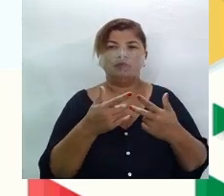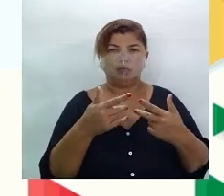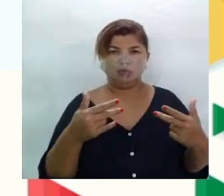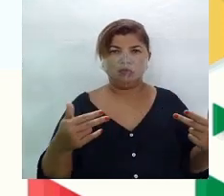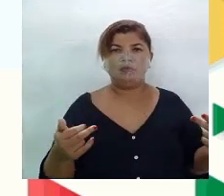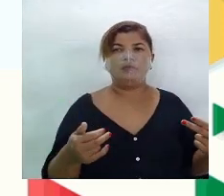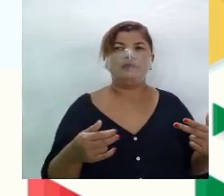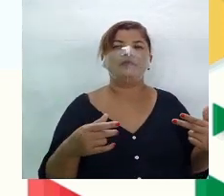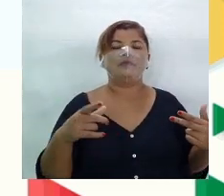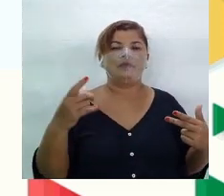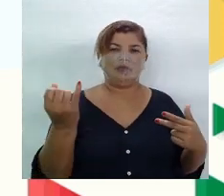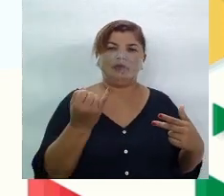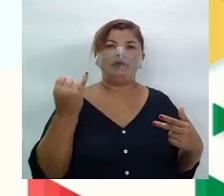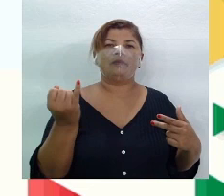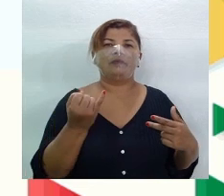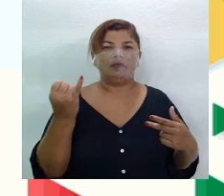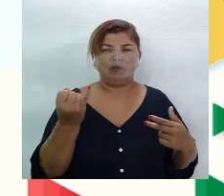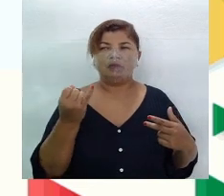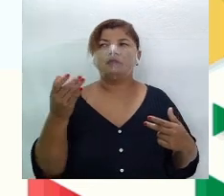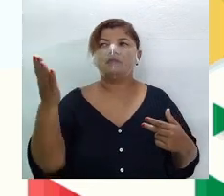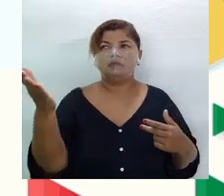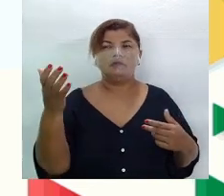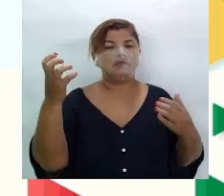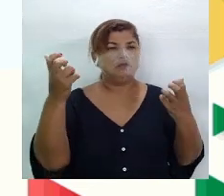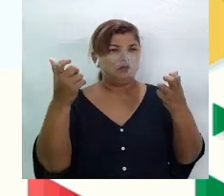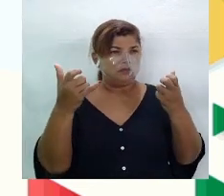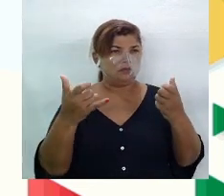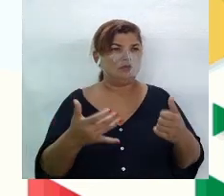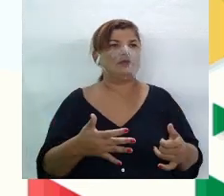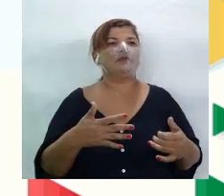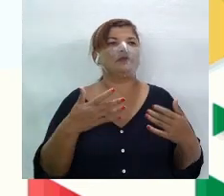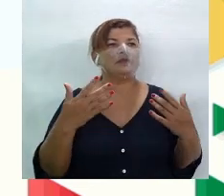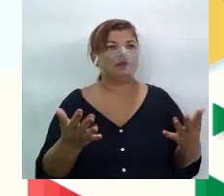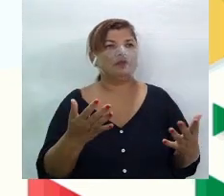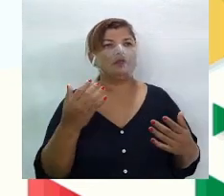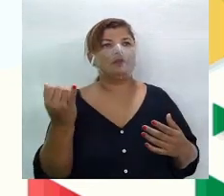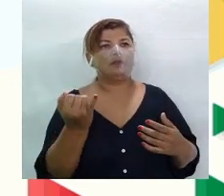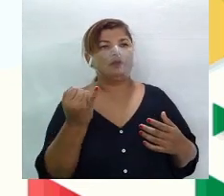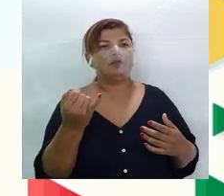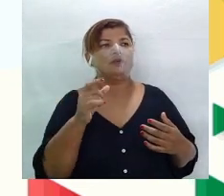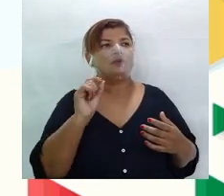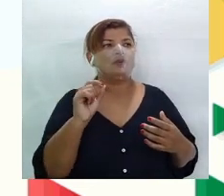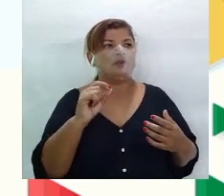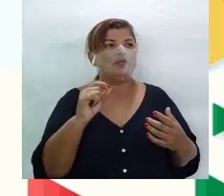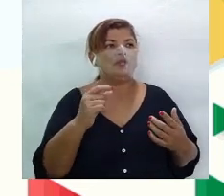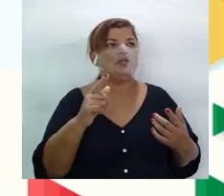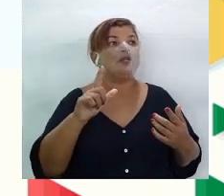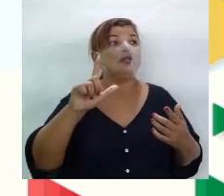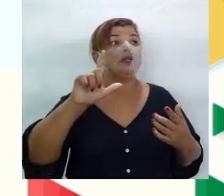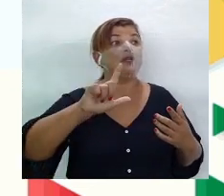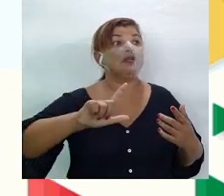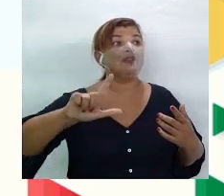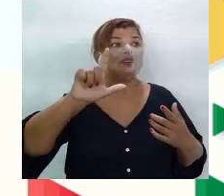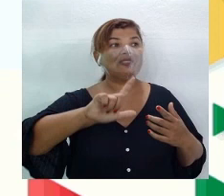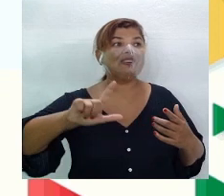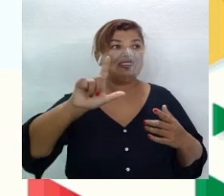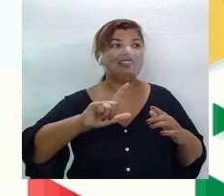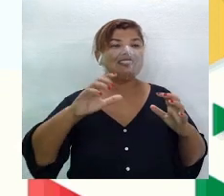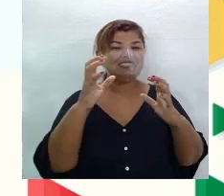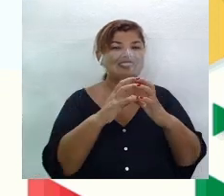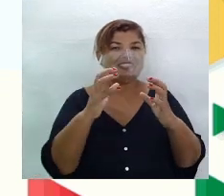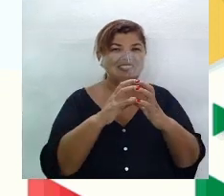salientar, importantíssima essa observação, professor Jamerson. É importante salientar que a linguagem do Assombração do Recife Velho não é uma